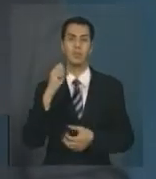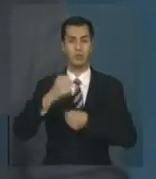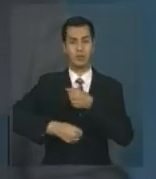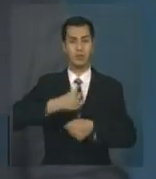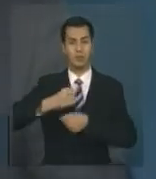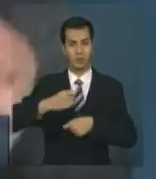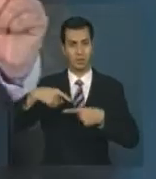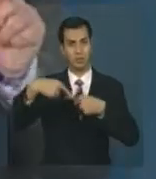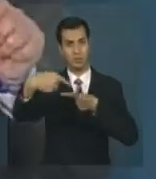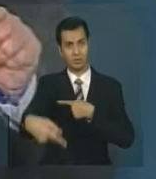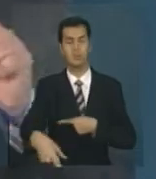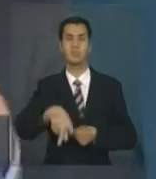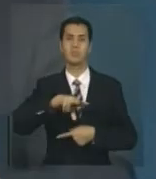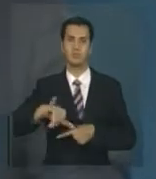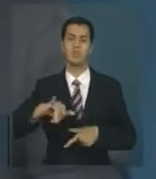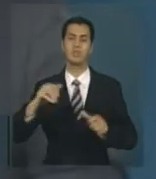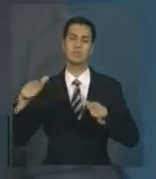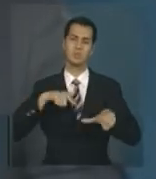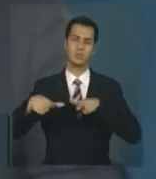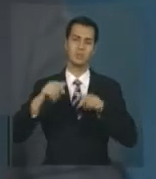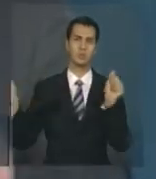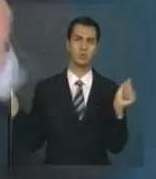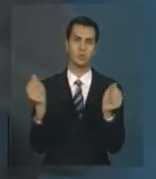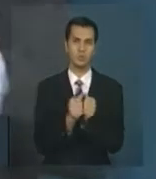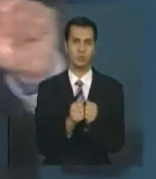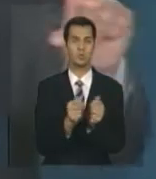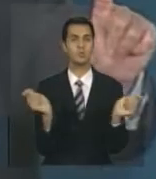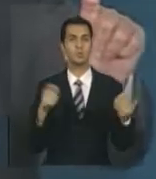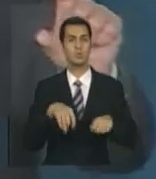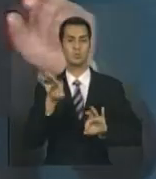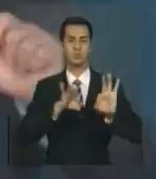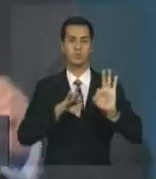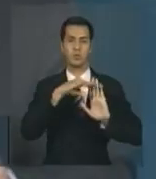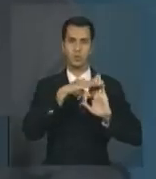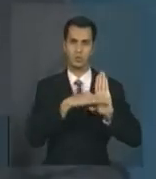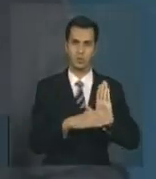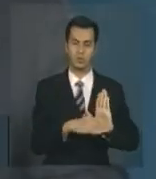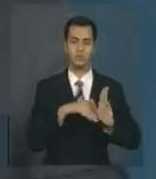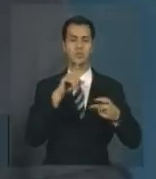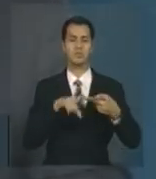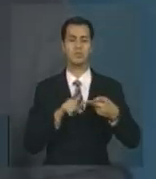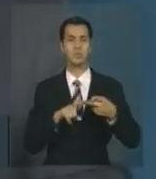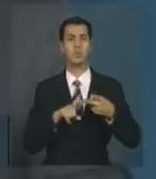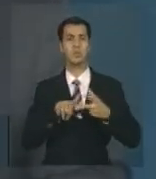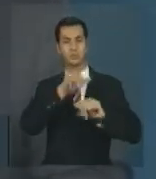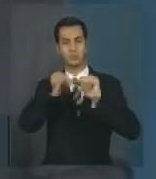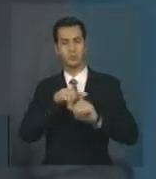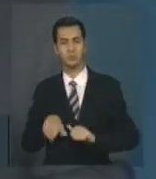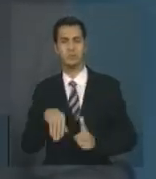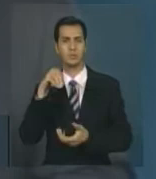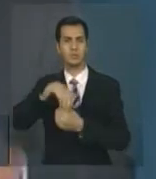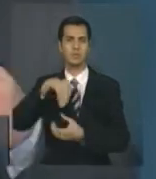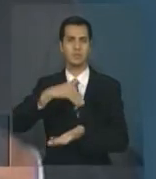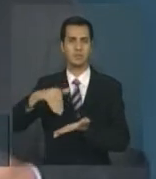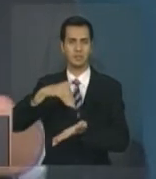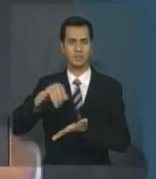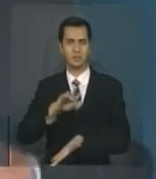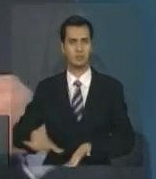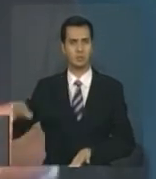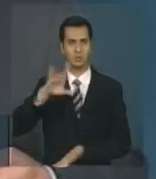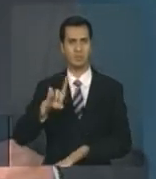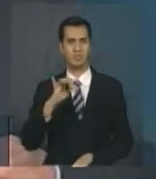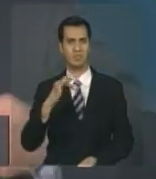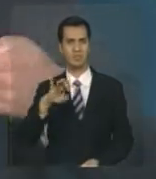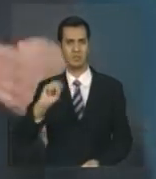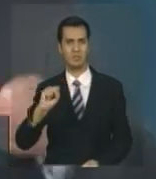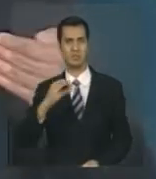próximo ano para revisar processos, para reestruturar a Secretaria Nacional de Defesa Civil, para que a gente